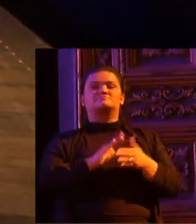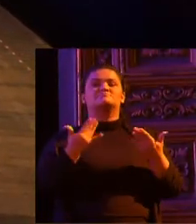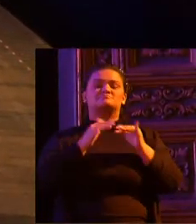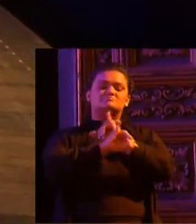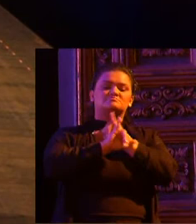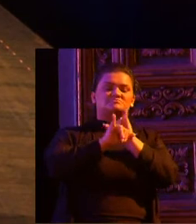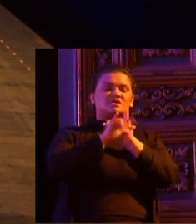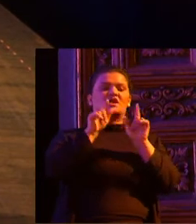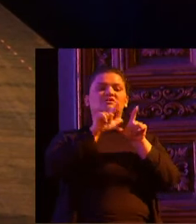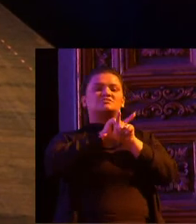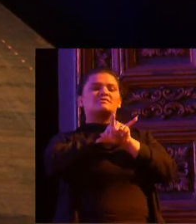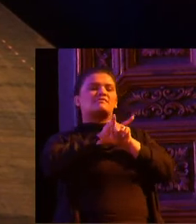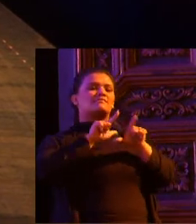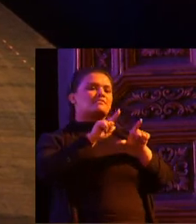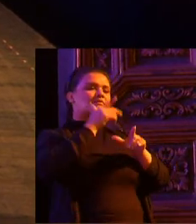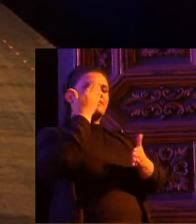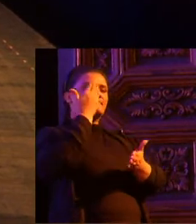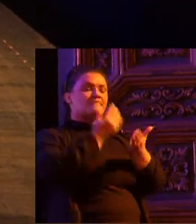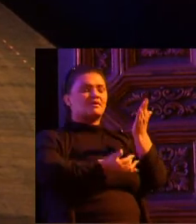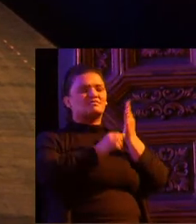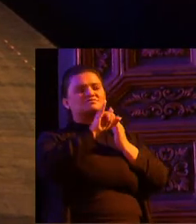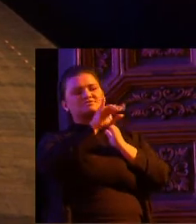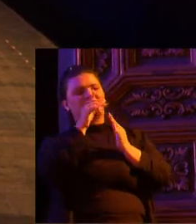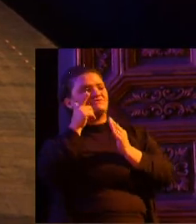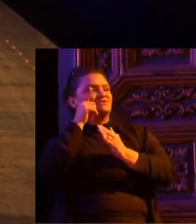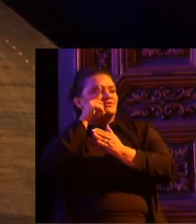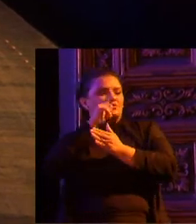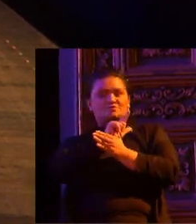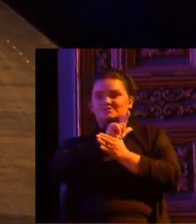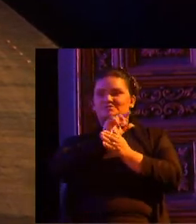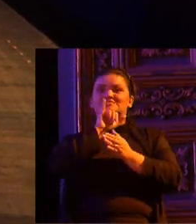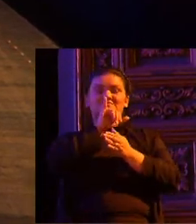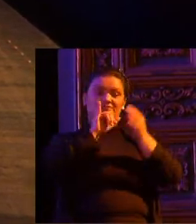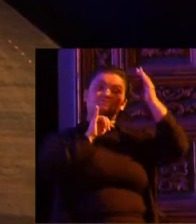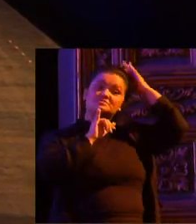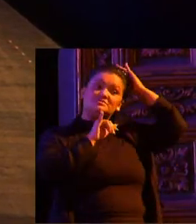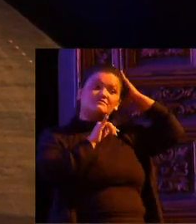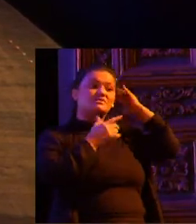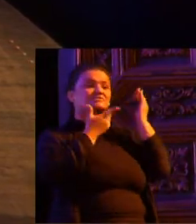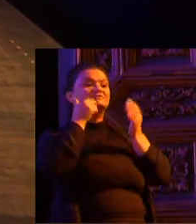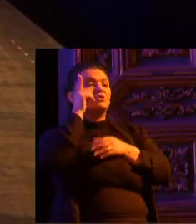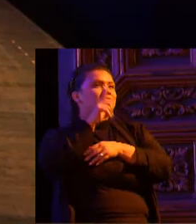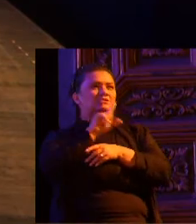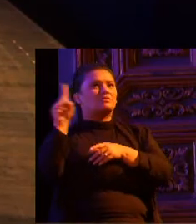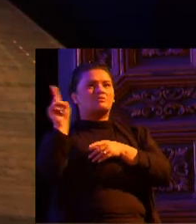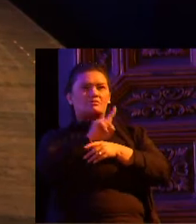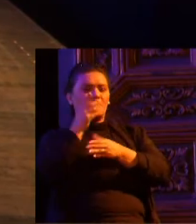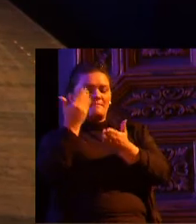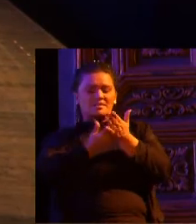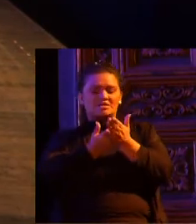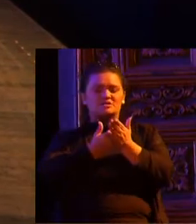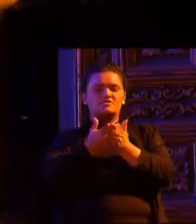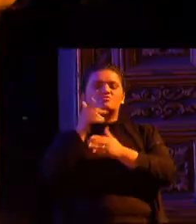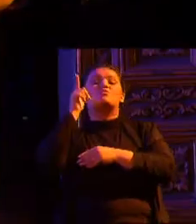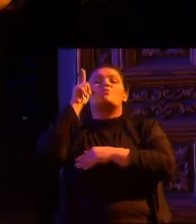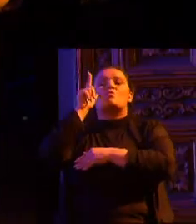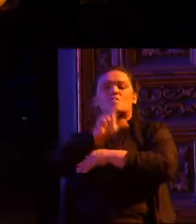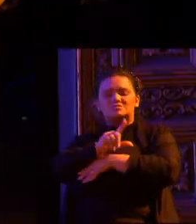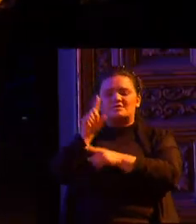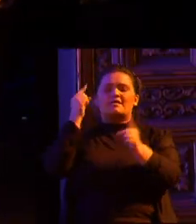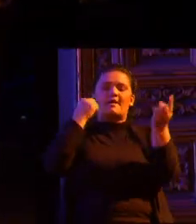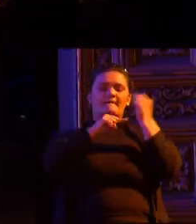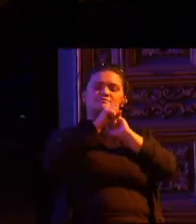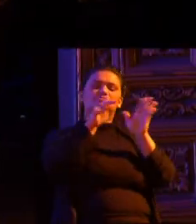ninguém aqui perdeu. Se você não foi indicado, você não perdeu. Se você foi indicado e não ganhou, você não perdeu. Ganha a música